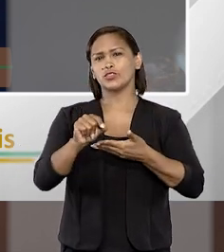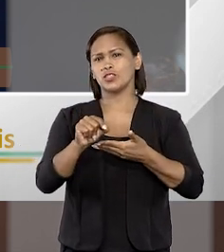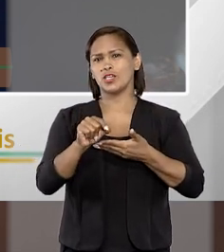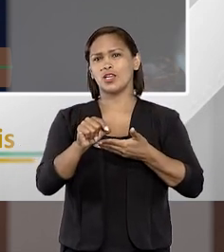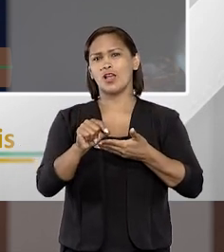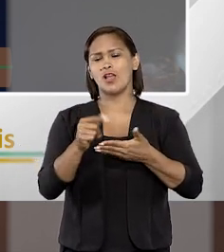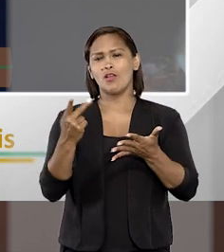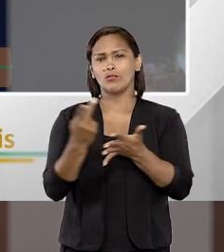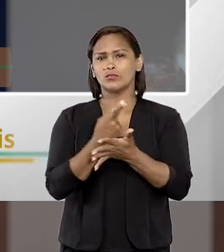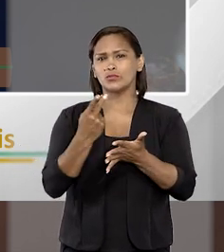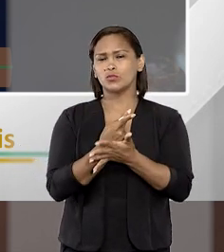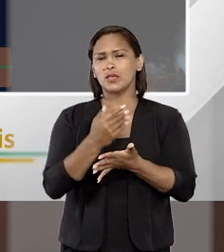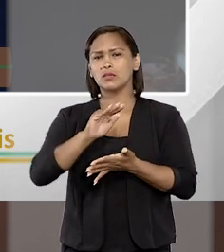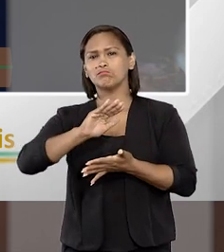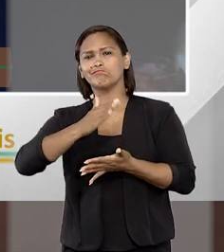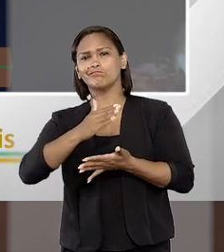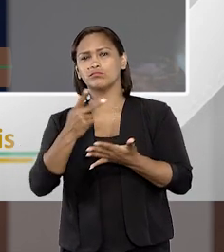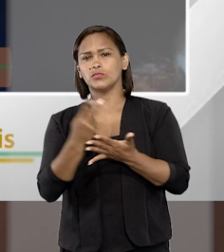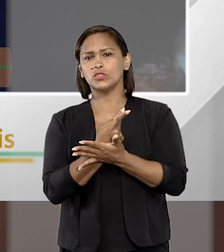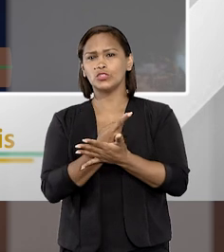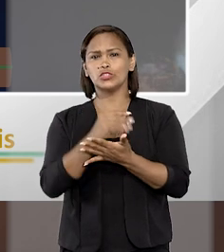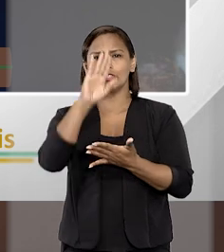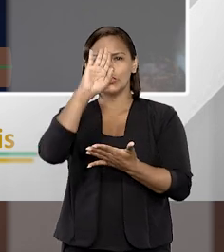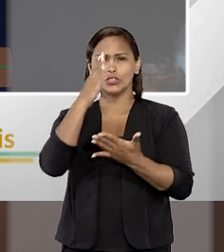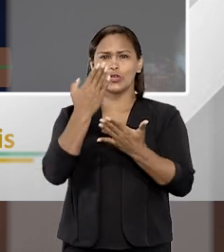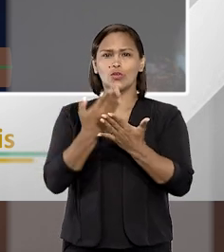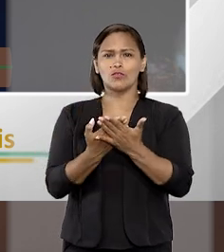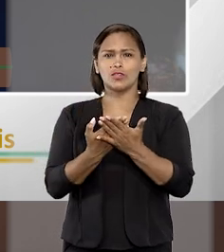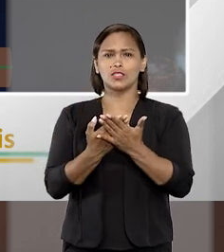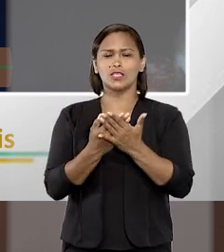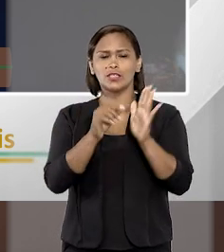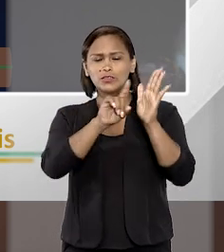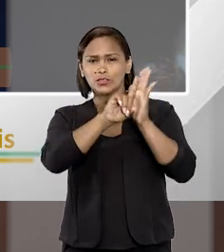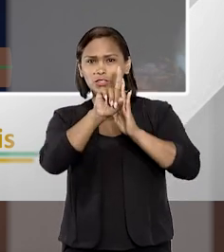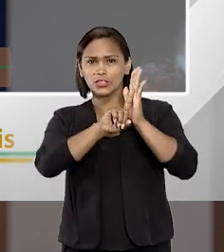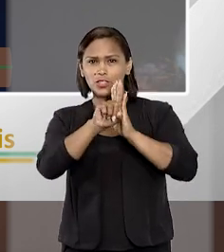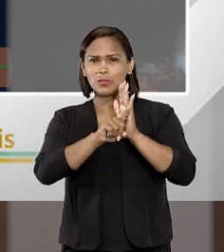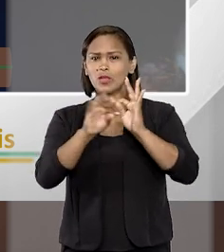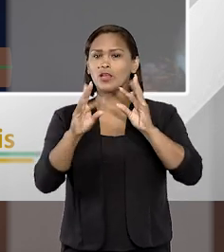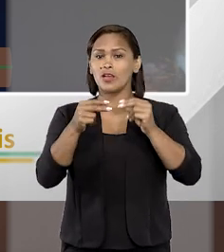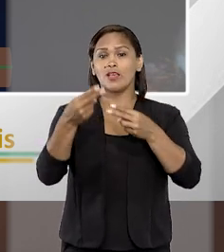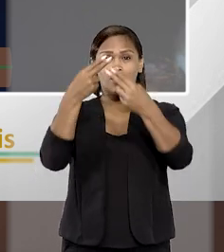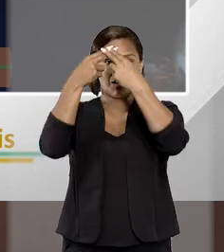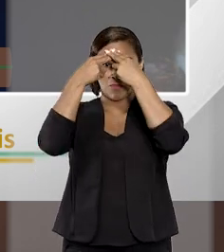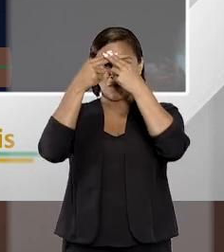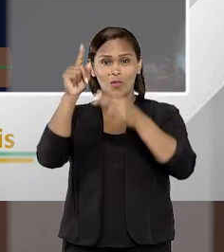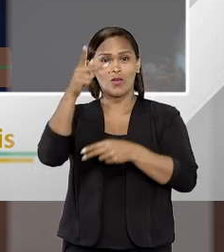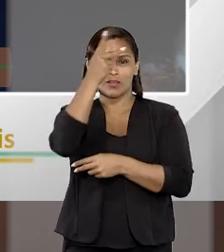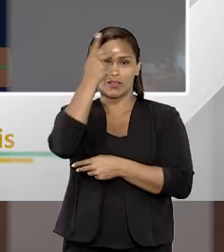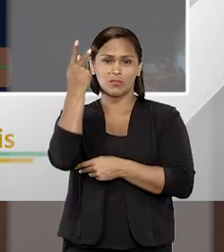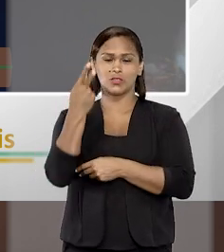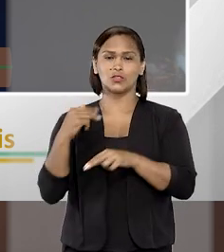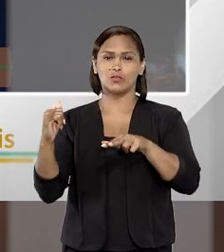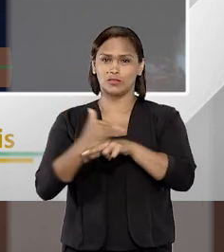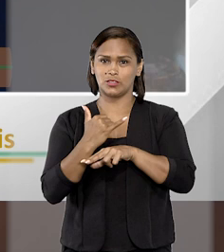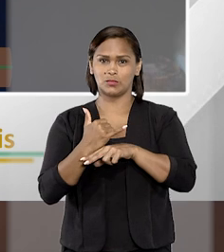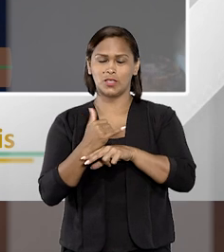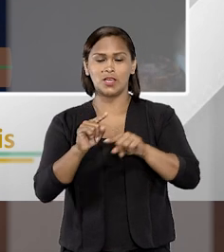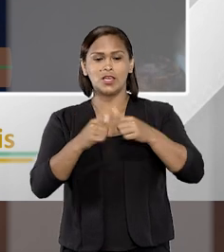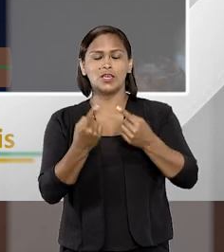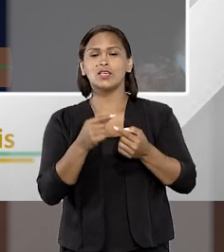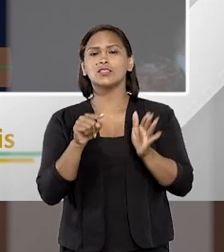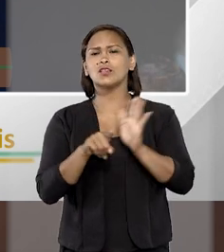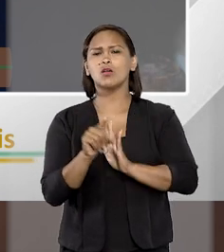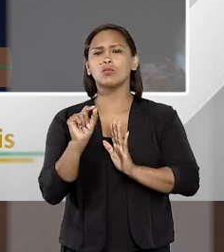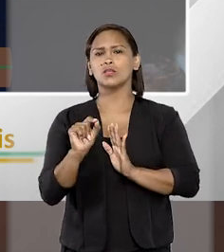teste de confiabilidade de acurácia na memória dessa pessoa então a